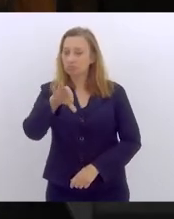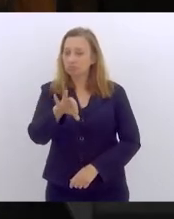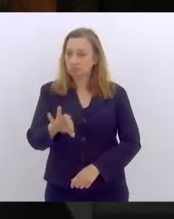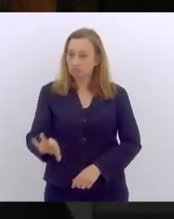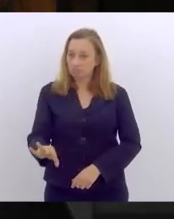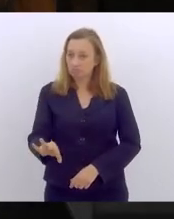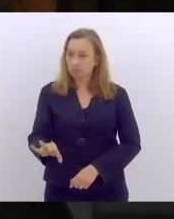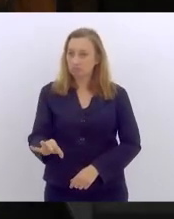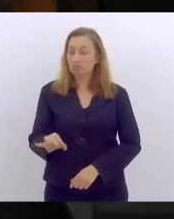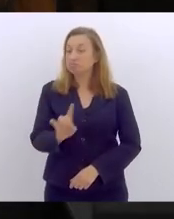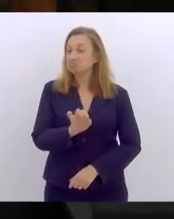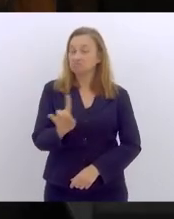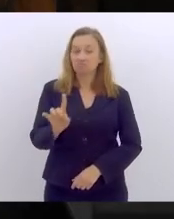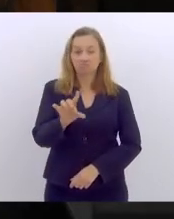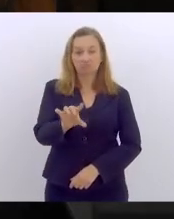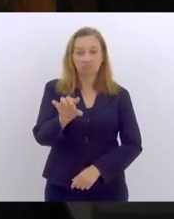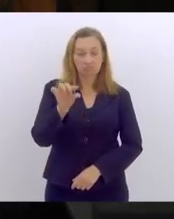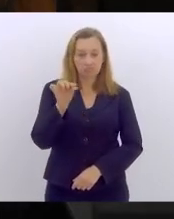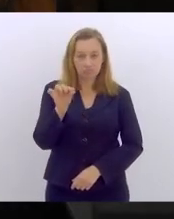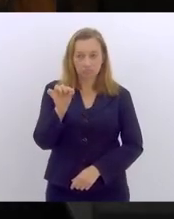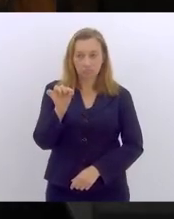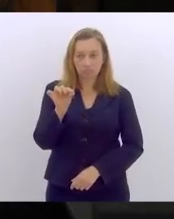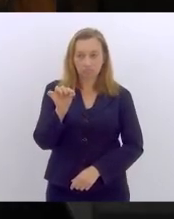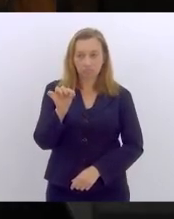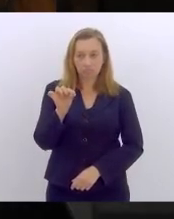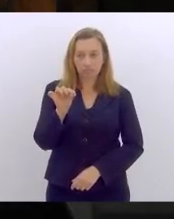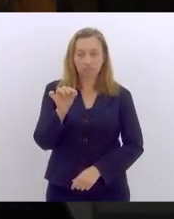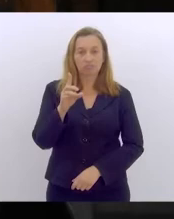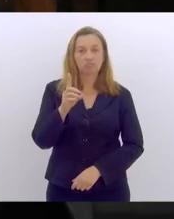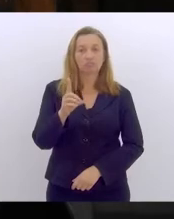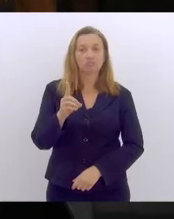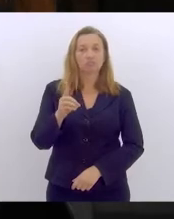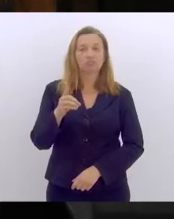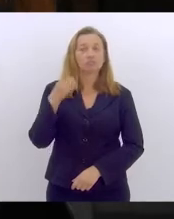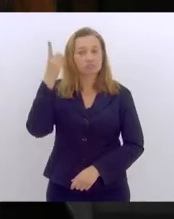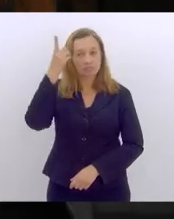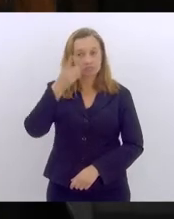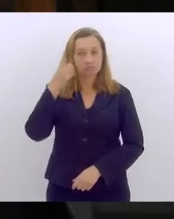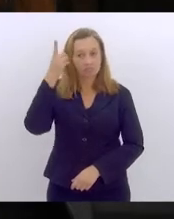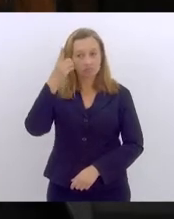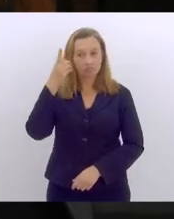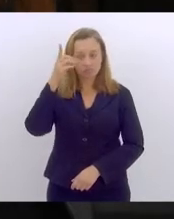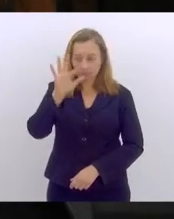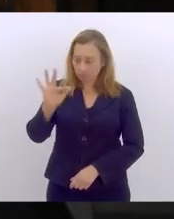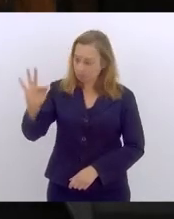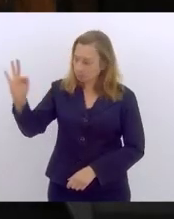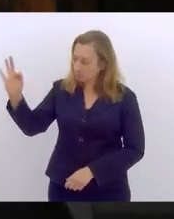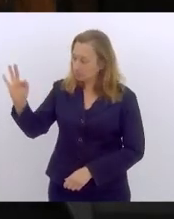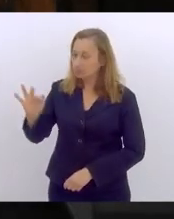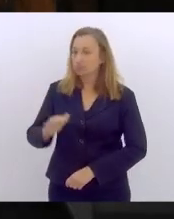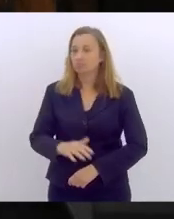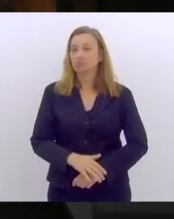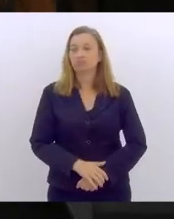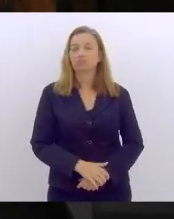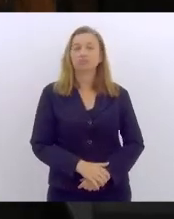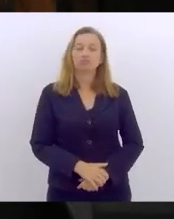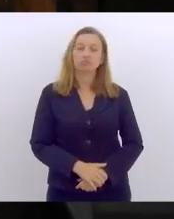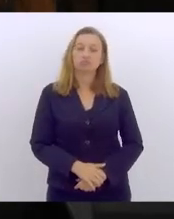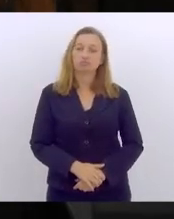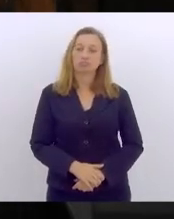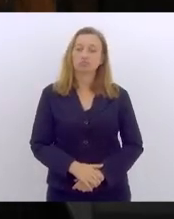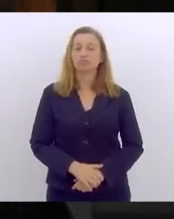69% não escolheram o seu candidato a deputado federal.